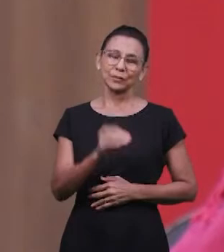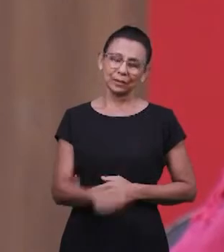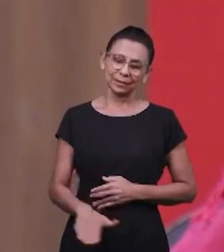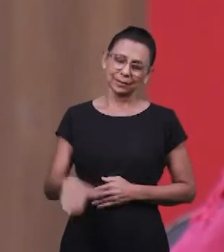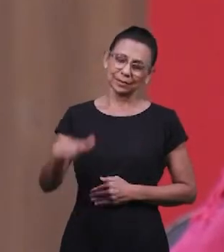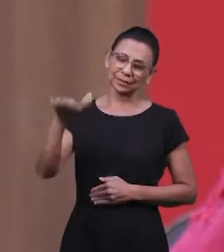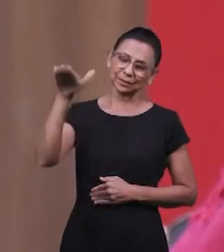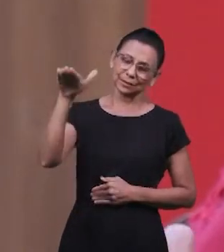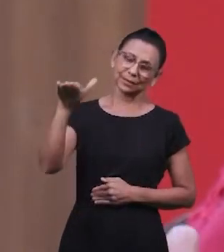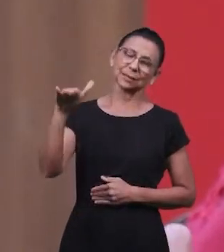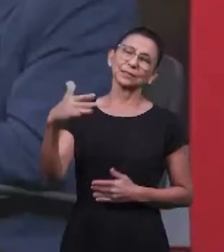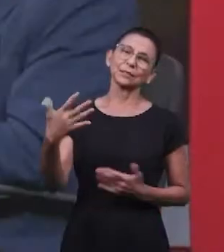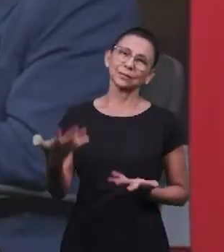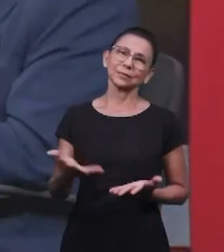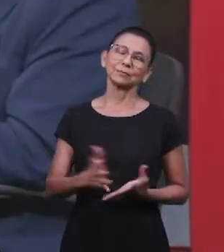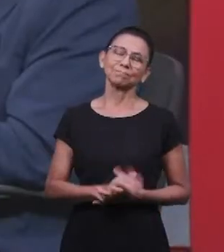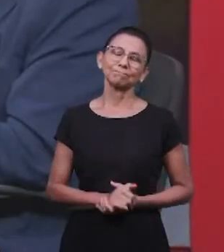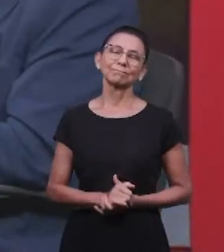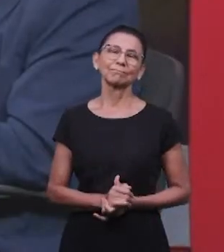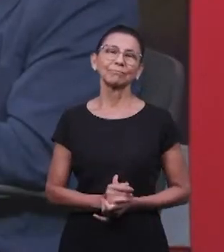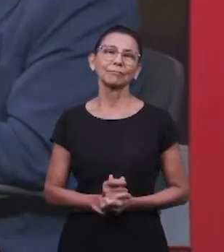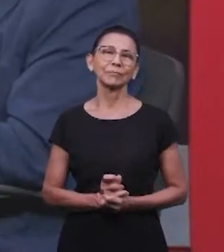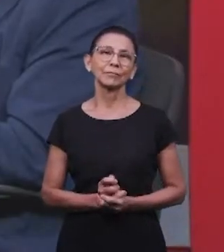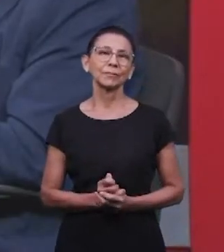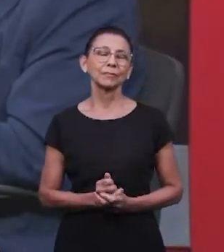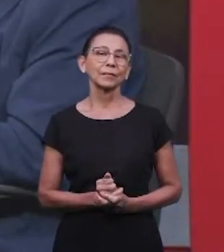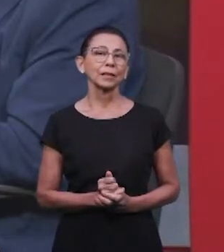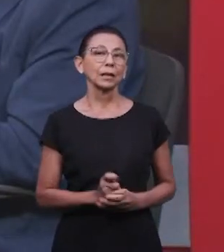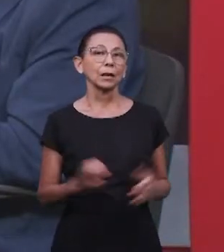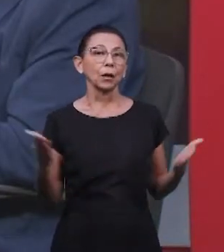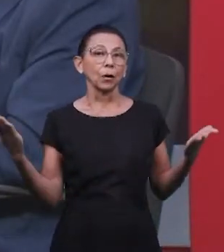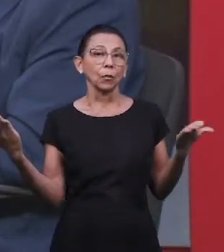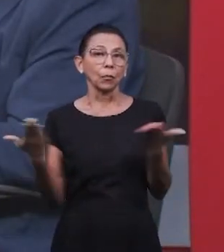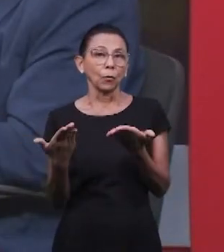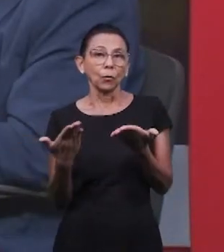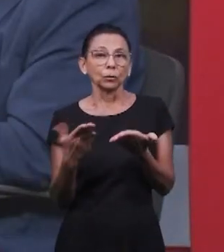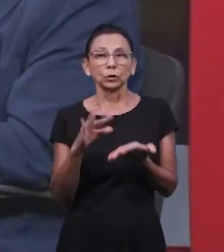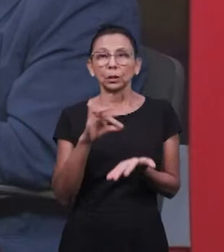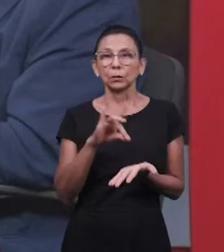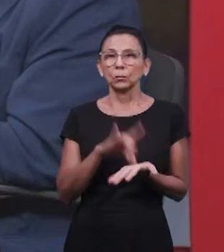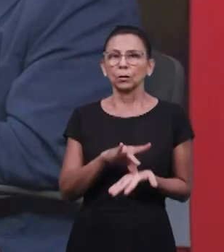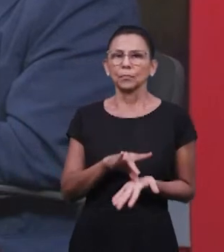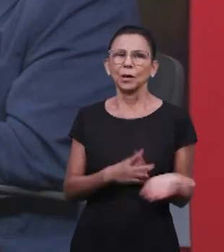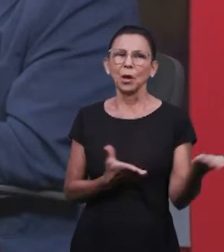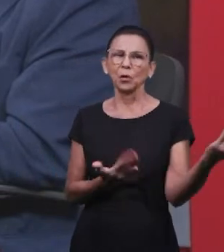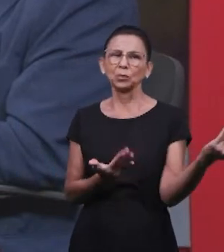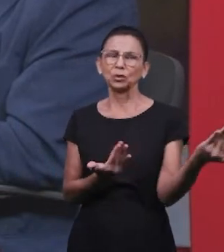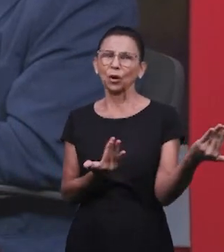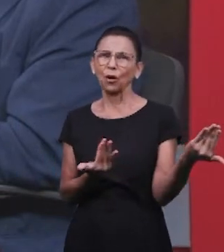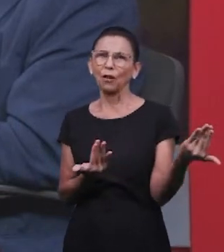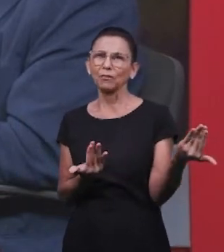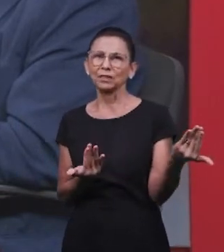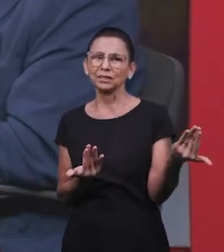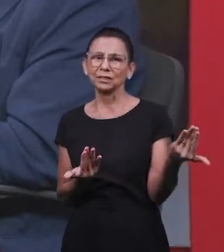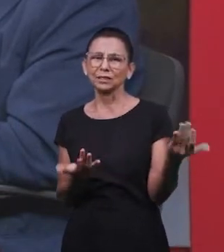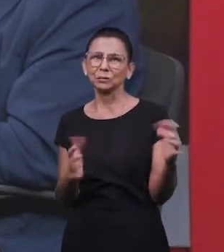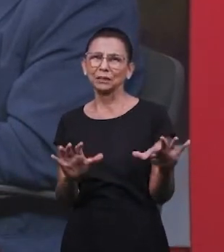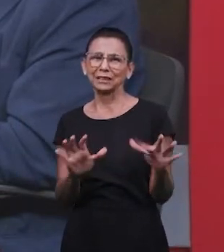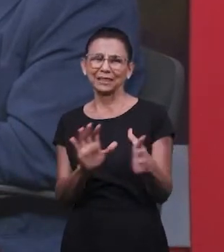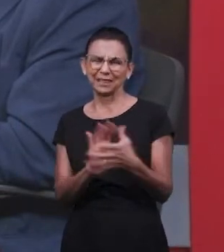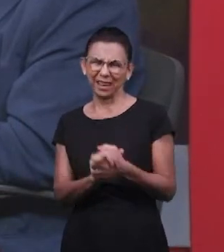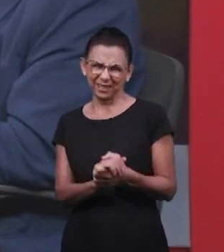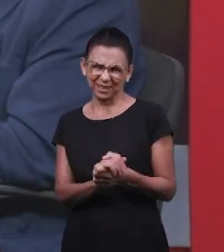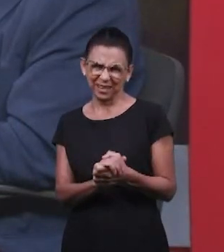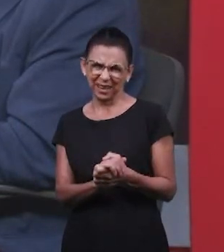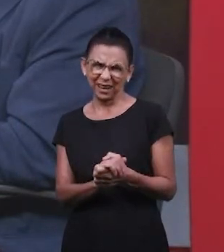isso, até mesmo nos dias de hoje, os jovens têm menos desejo de se casar, menos desejo de ter um